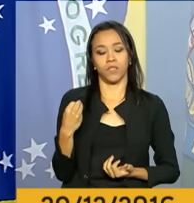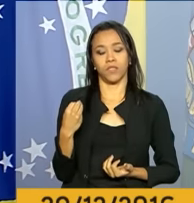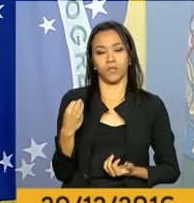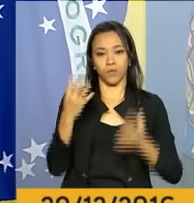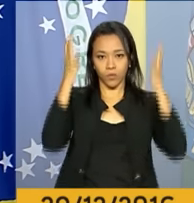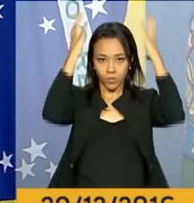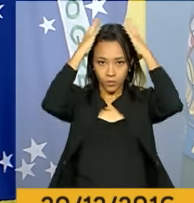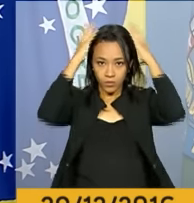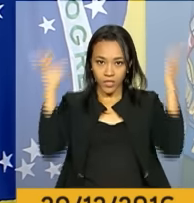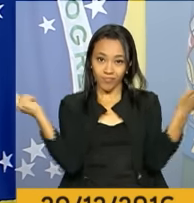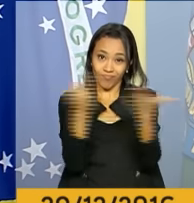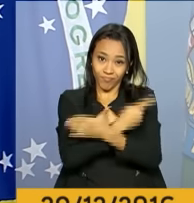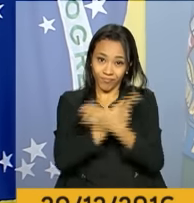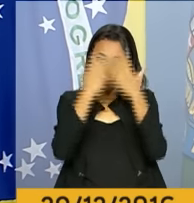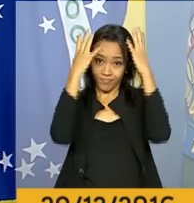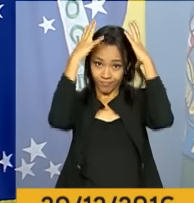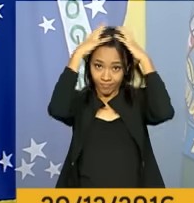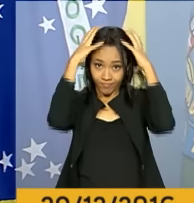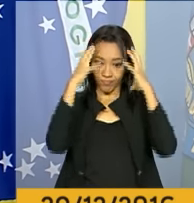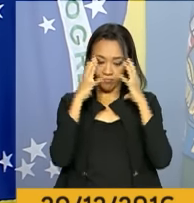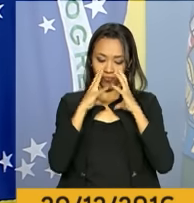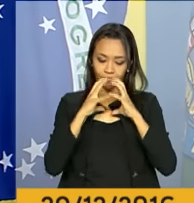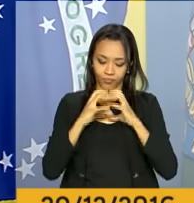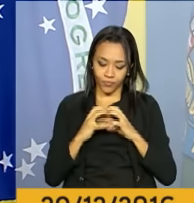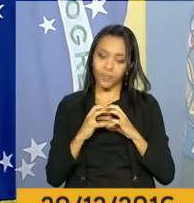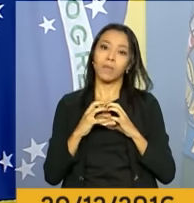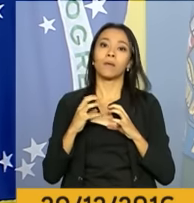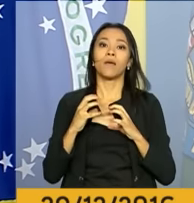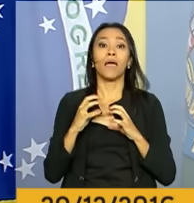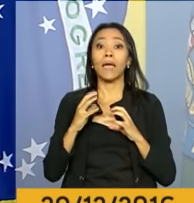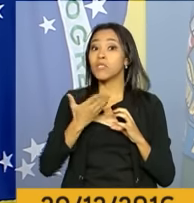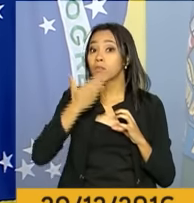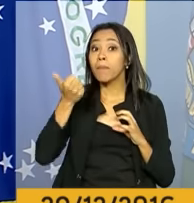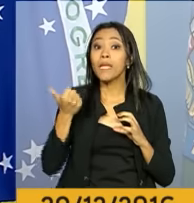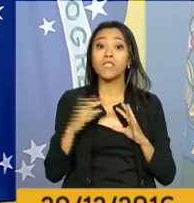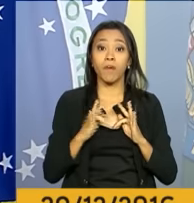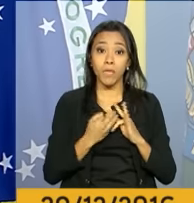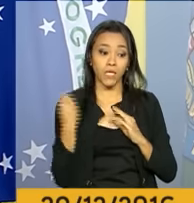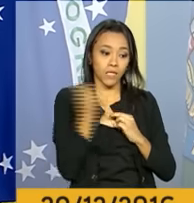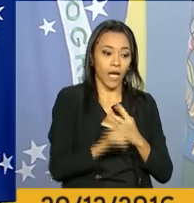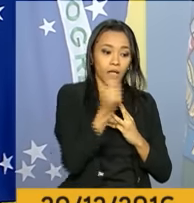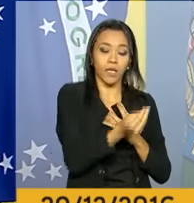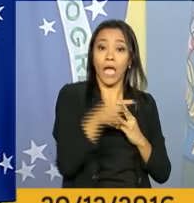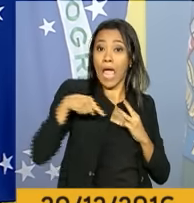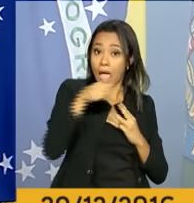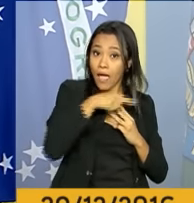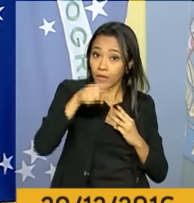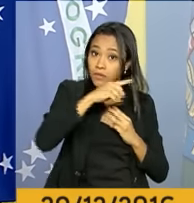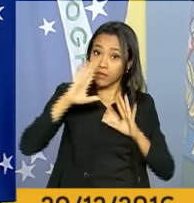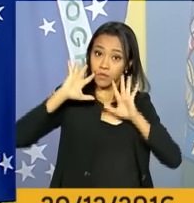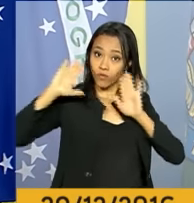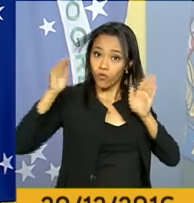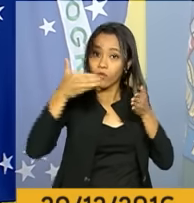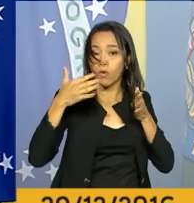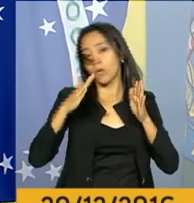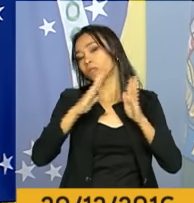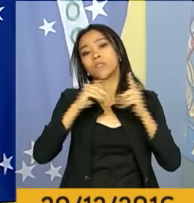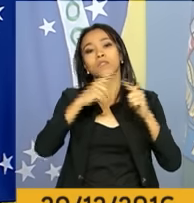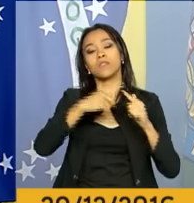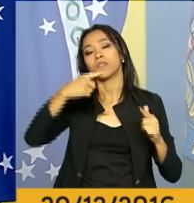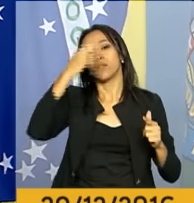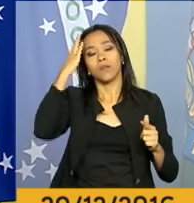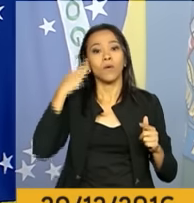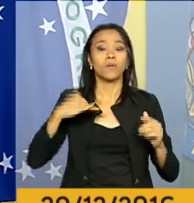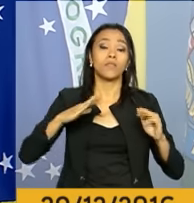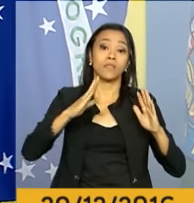microcefalia tenham absoluta prioridade parece pouco mas são mais de 2300 famílias nessas condições